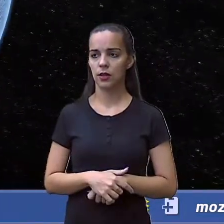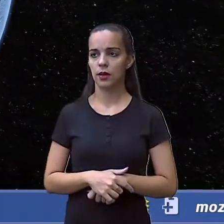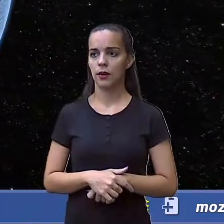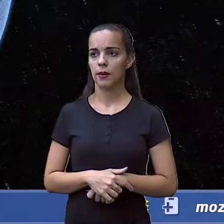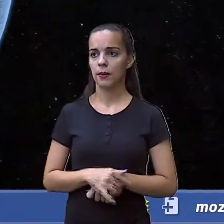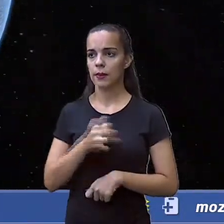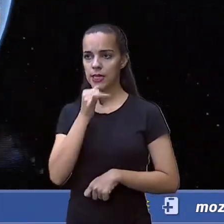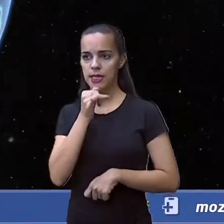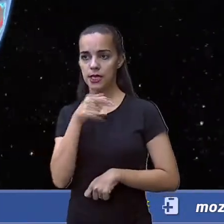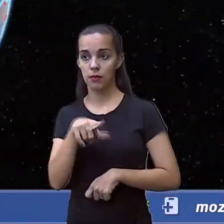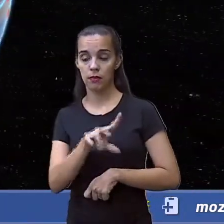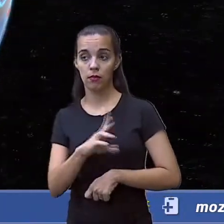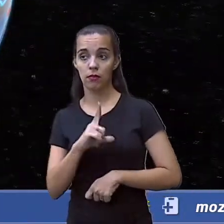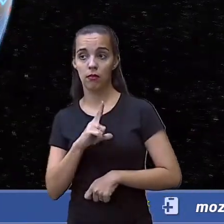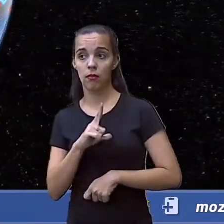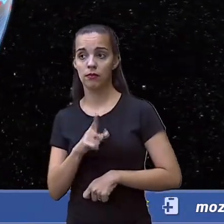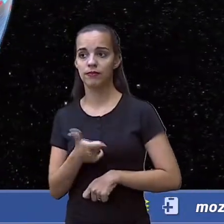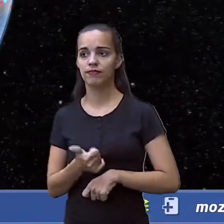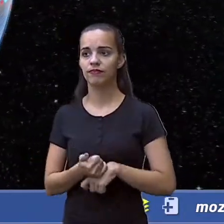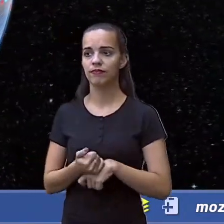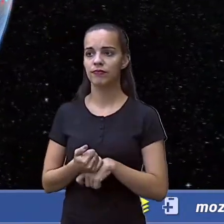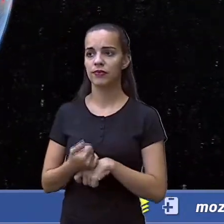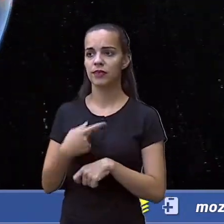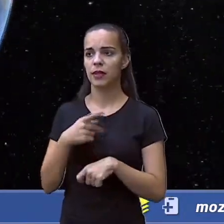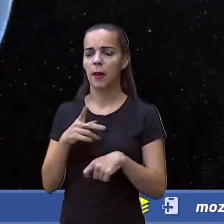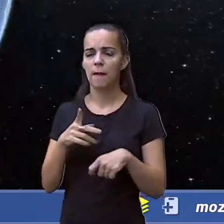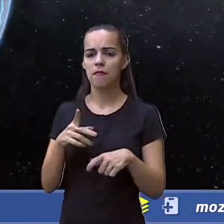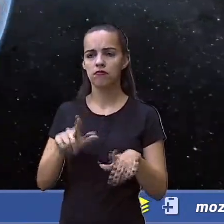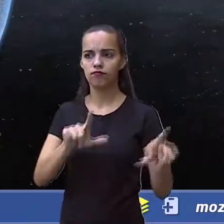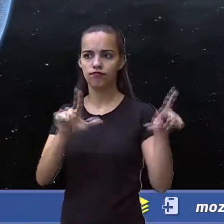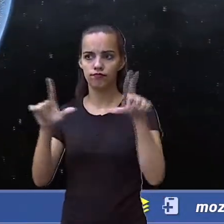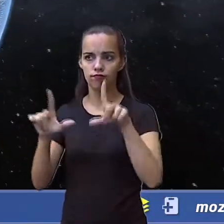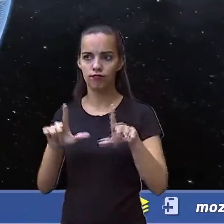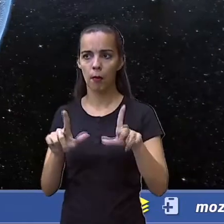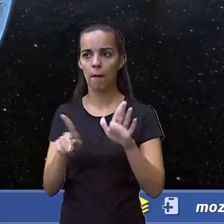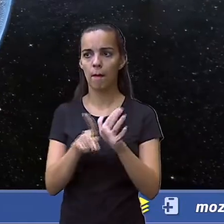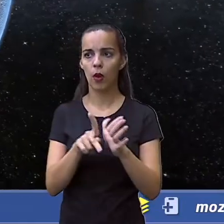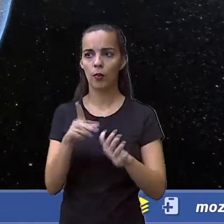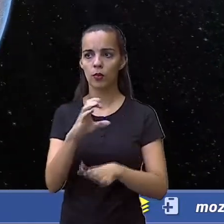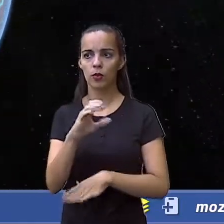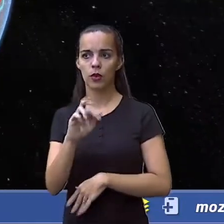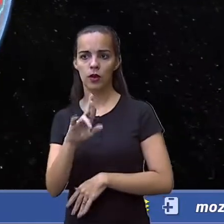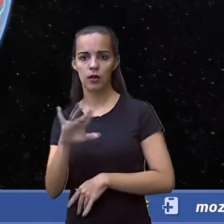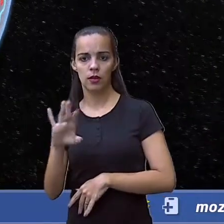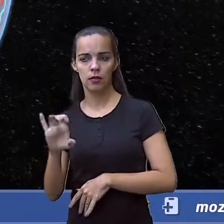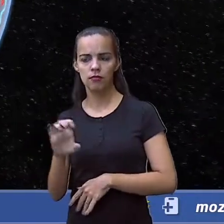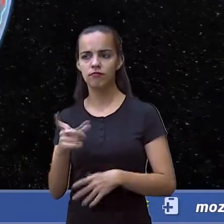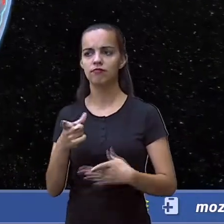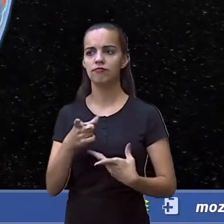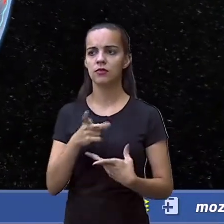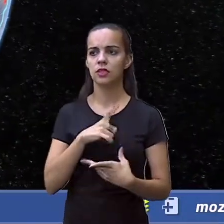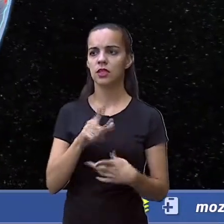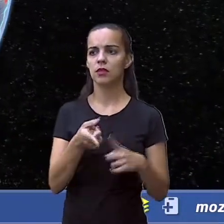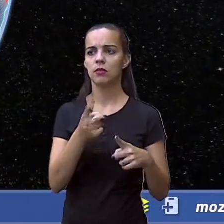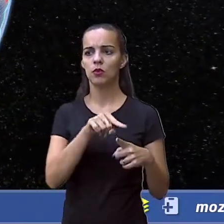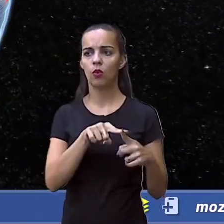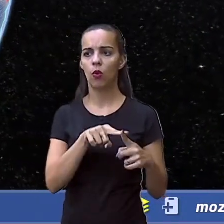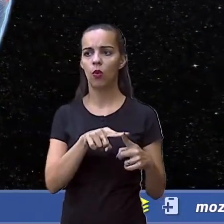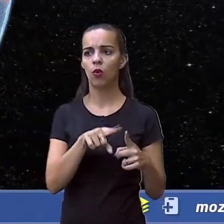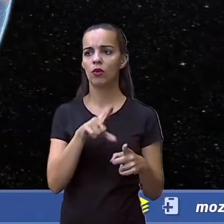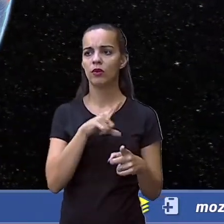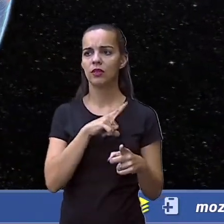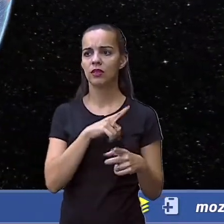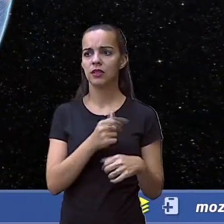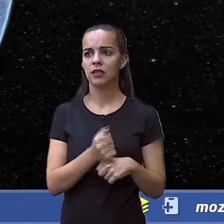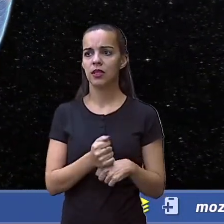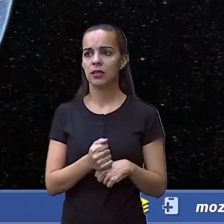e temos também a Placa do Pacífico. Todas elas se encontram aqui e